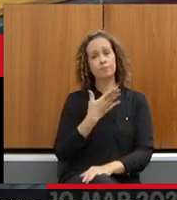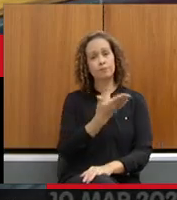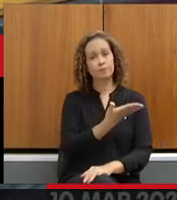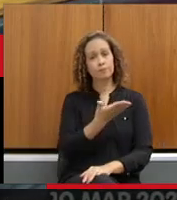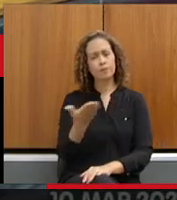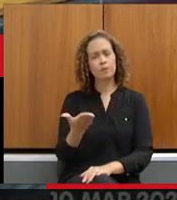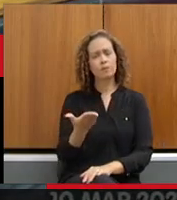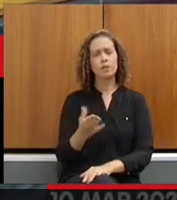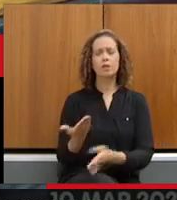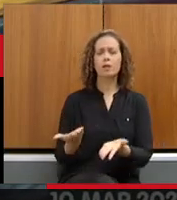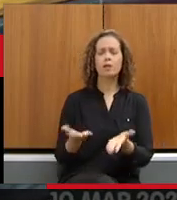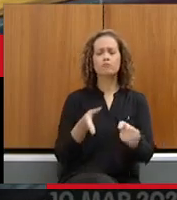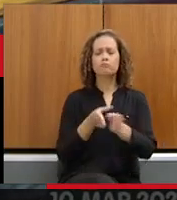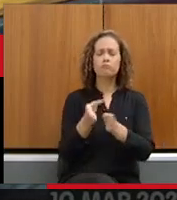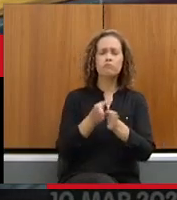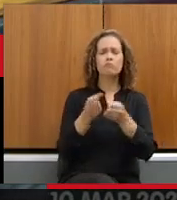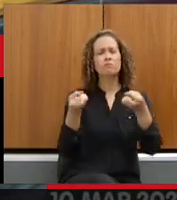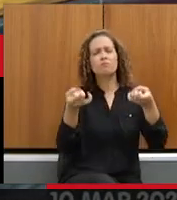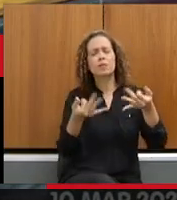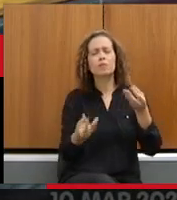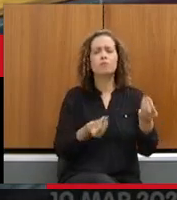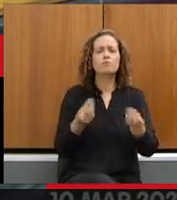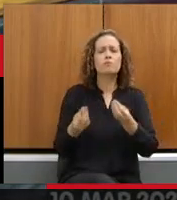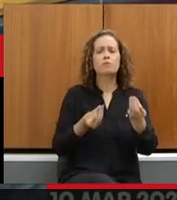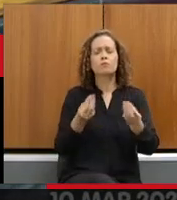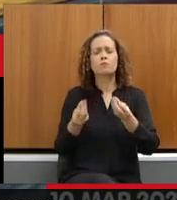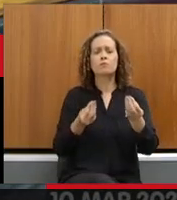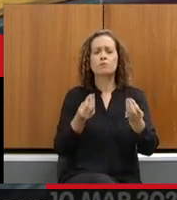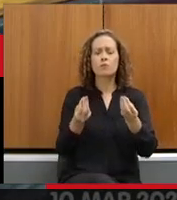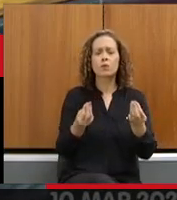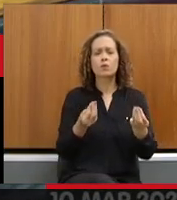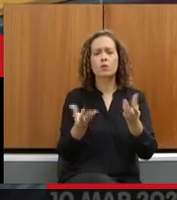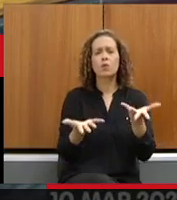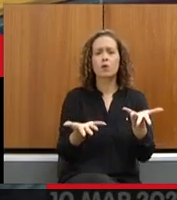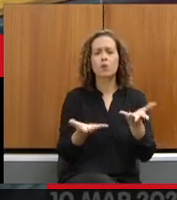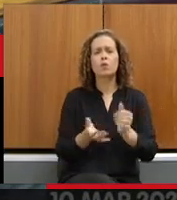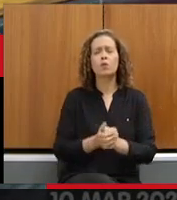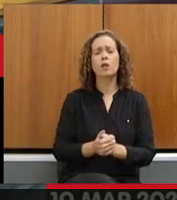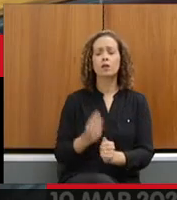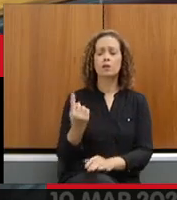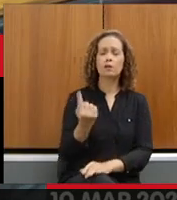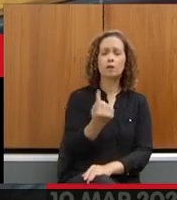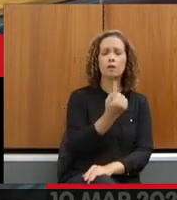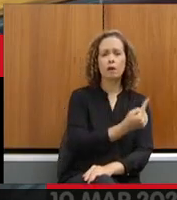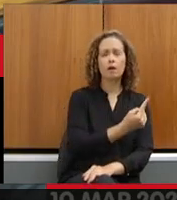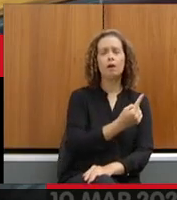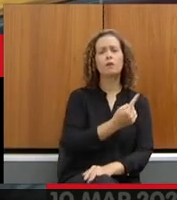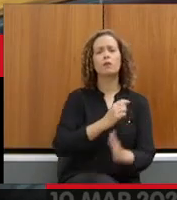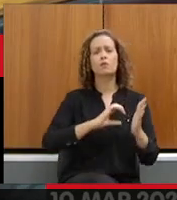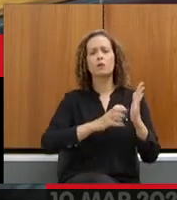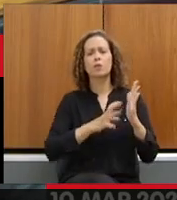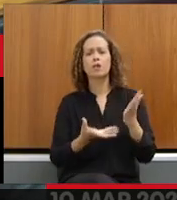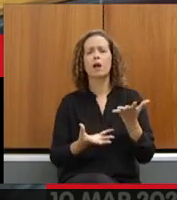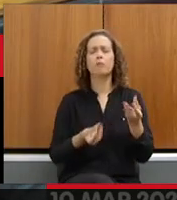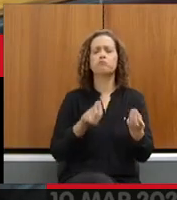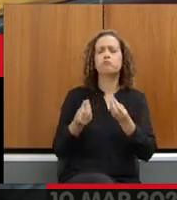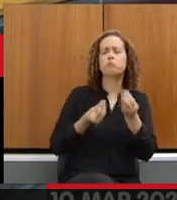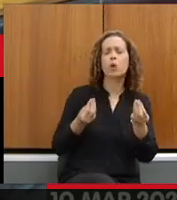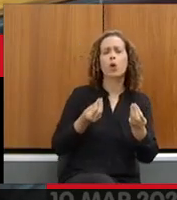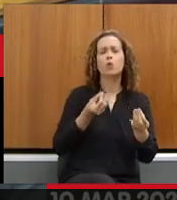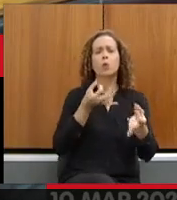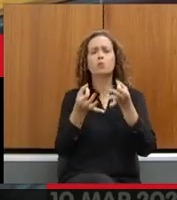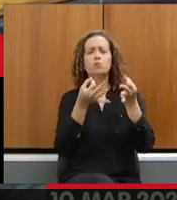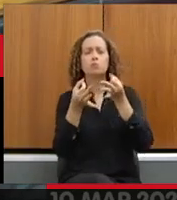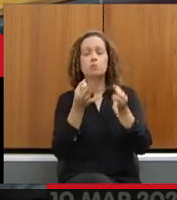nos orientar Como será a dinâmica da participação de cada parlamentar as prioridades regimentais